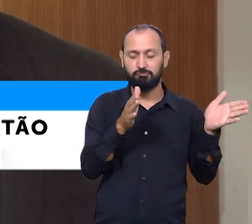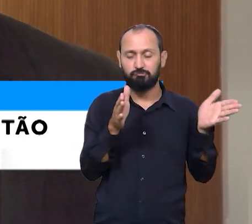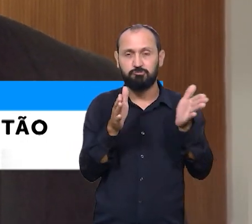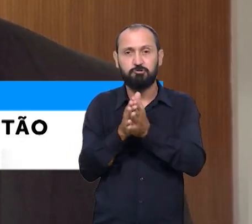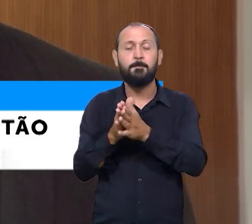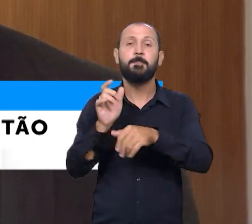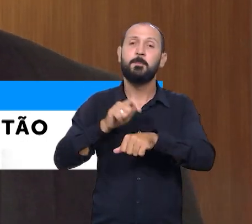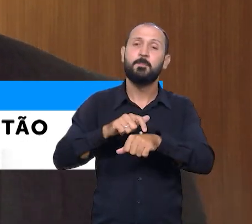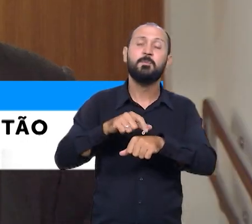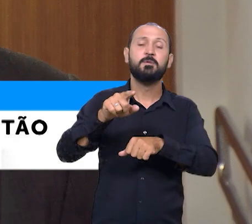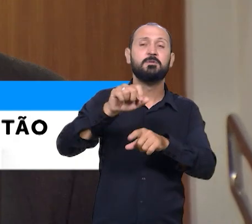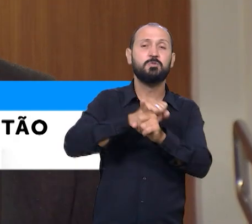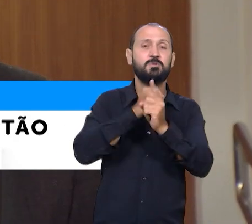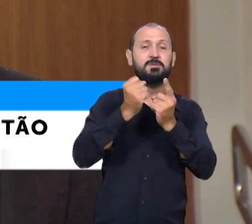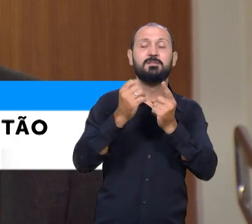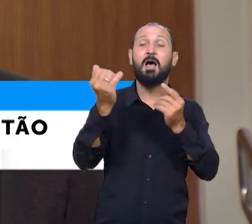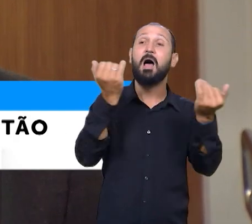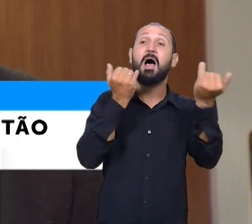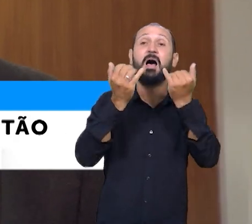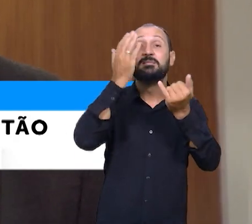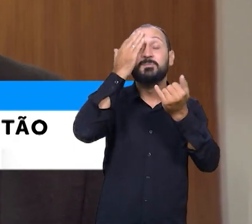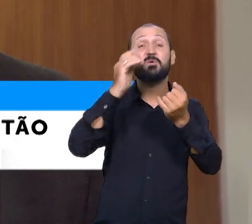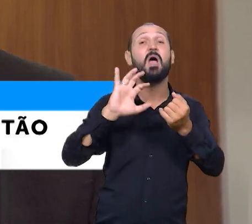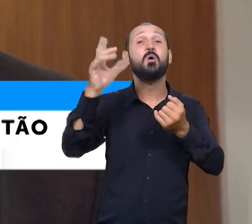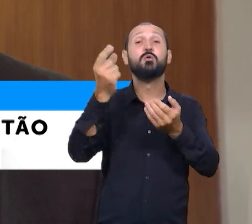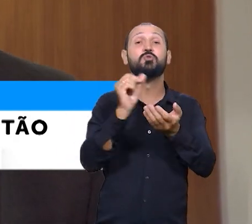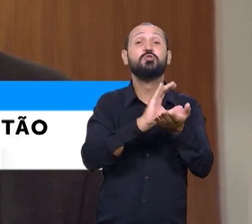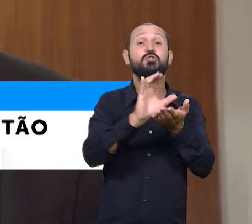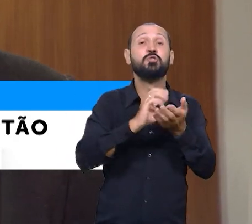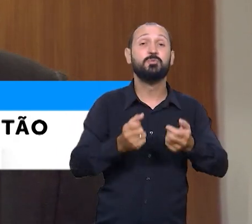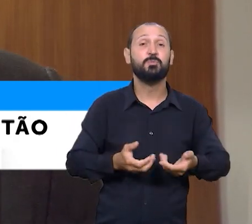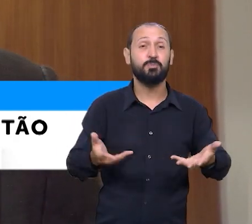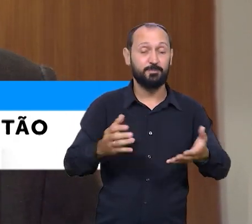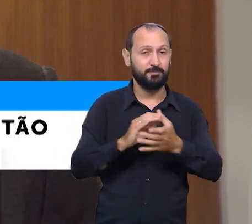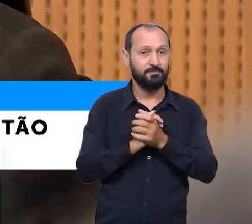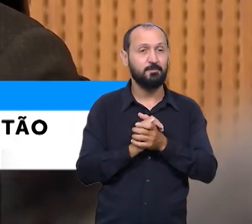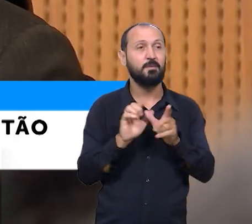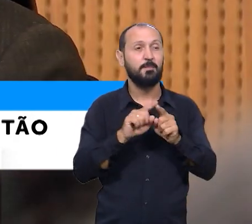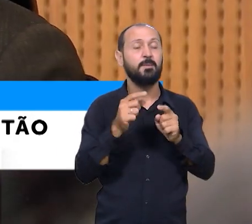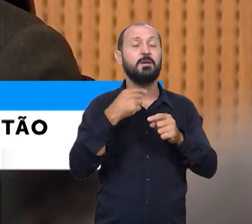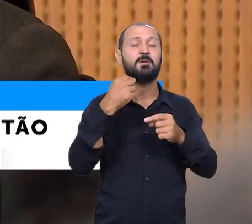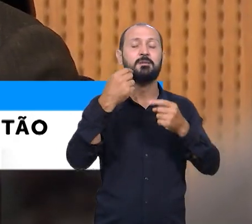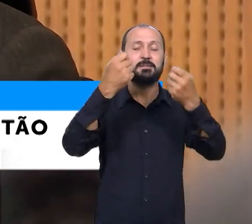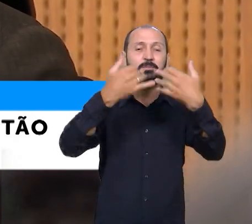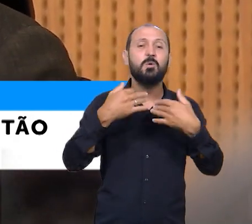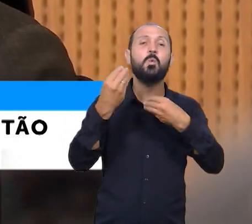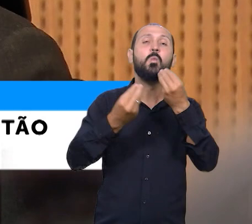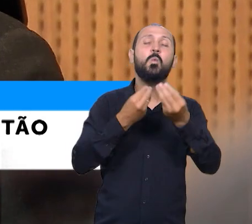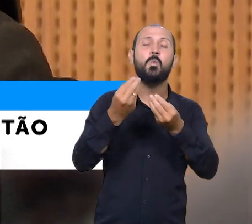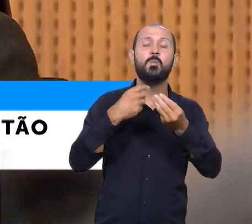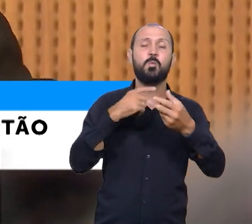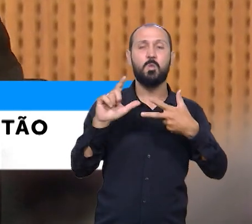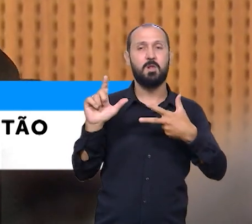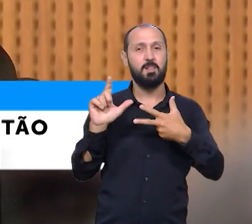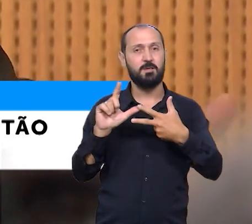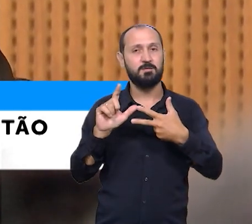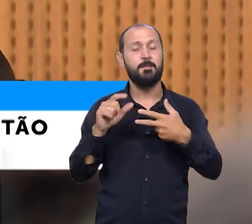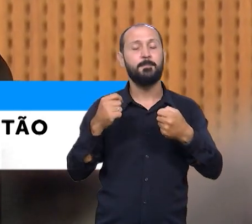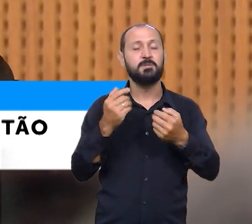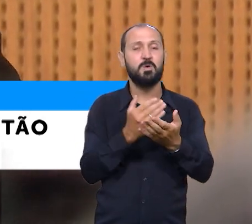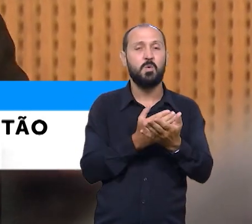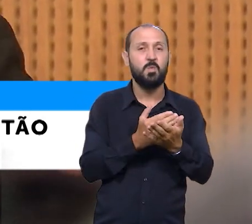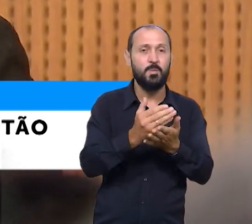2022. É um momento da sociedade ficar sabendo o que foi feito com o dinheiro público. Ele também comentou quais ações o